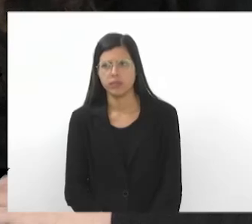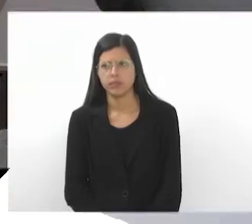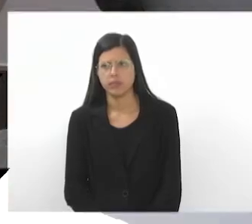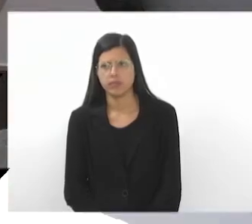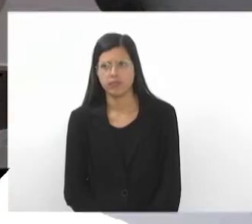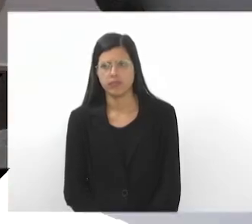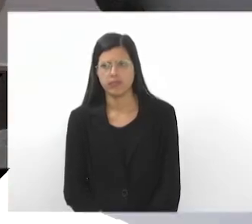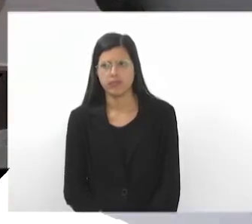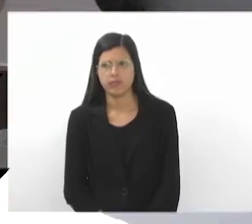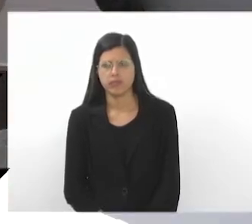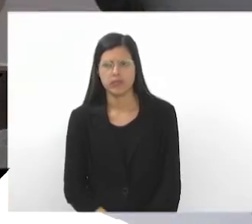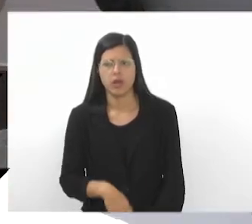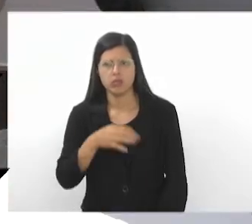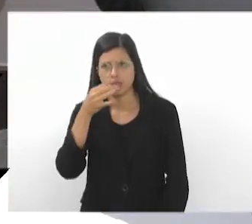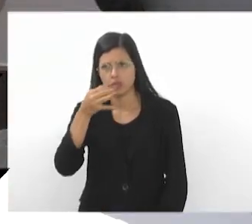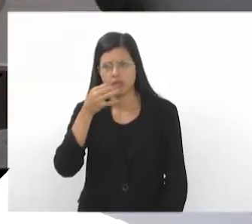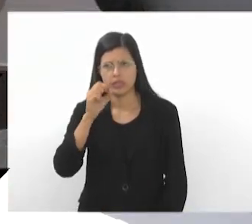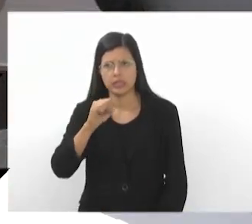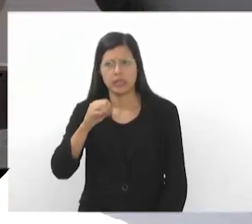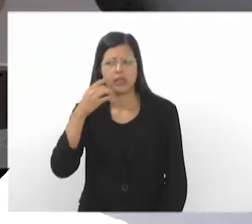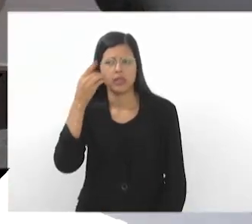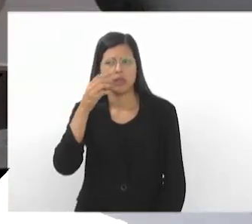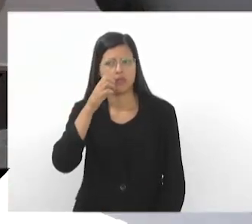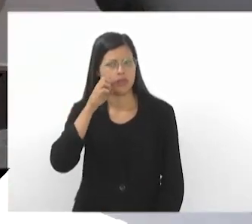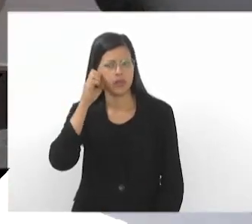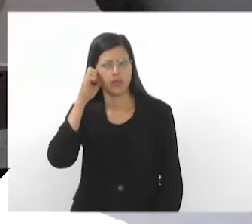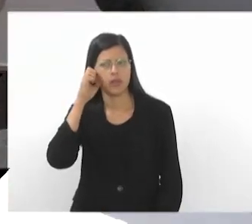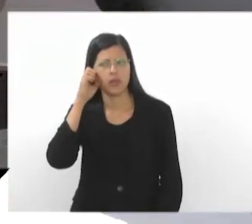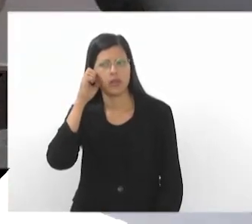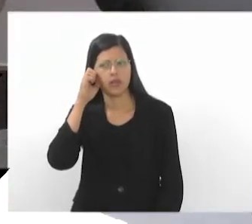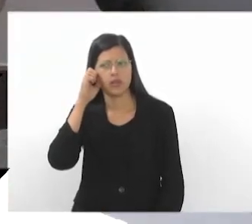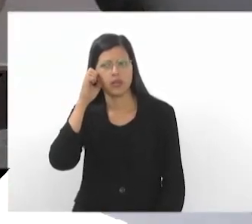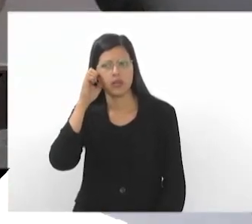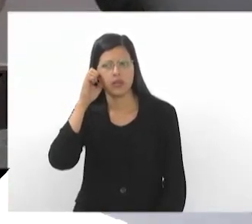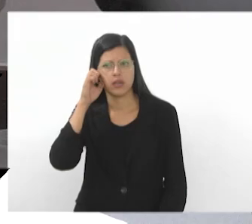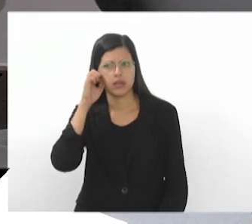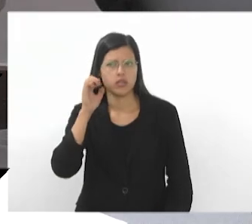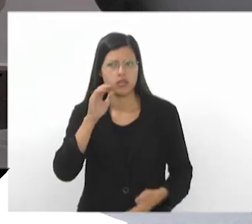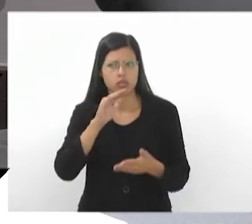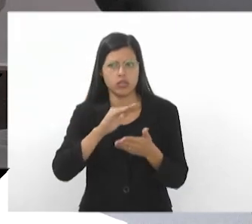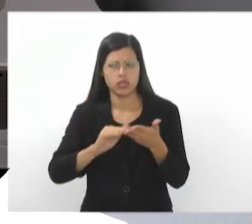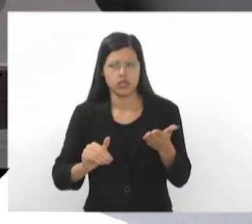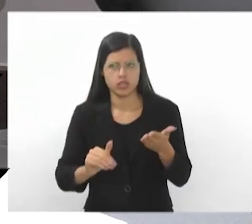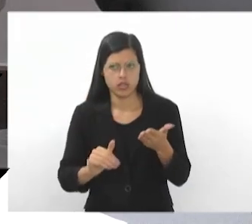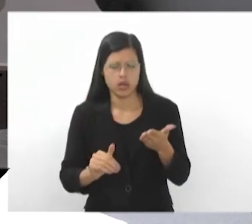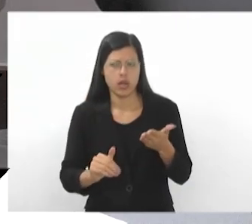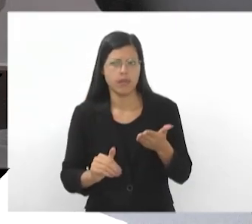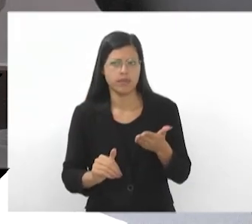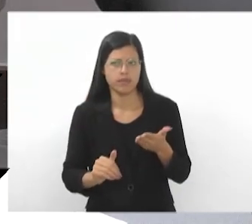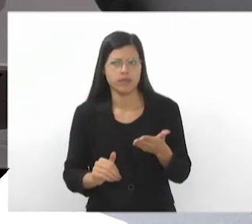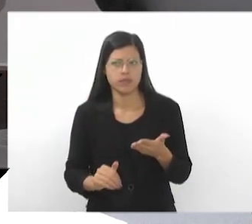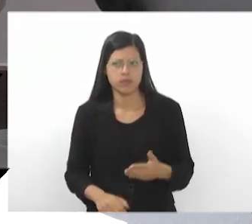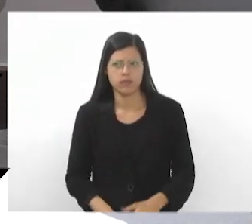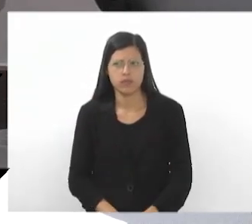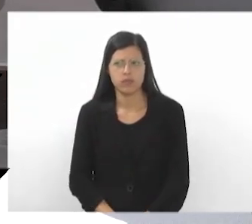sugerir aqui, Deputado Luiz Paulo. se a deputada Élica Takimoto retirasse de pauta, Ela te pediu aqui para tirar. já